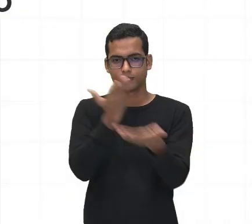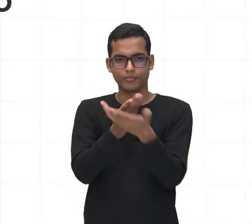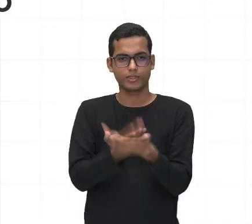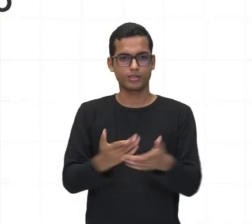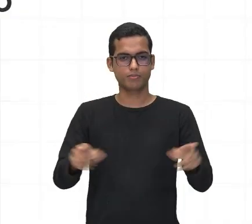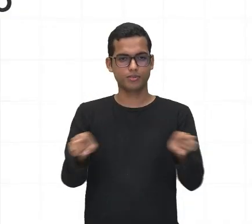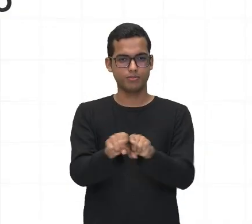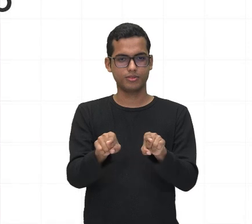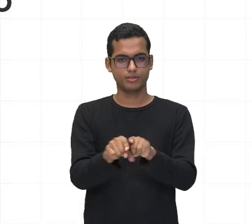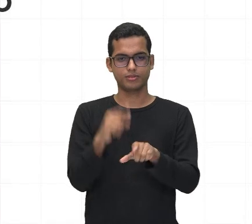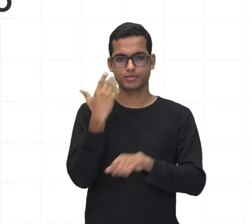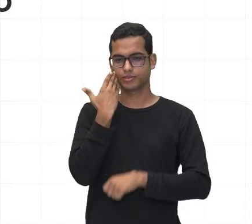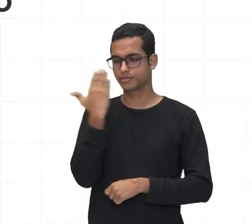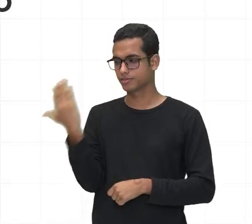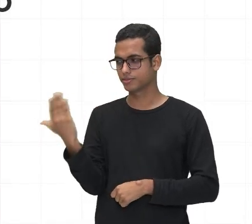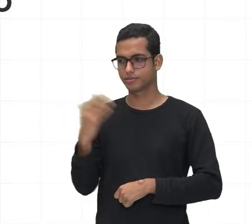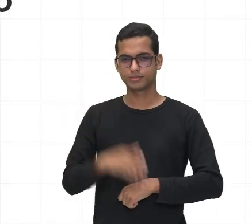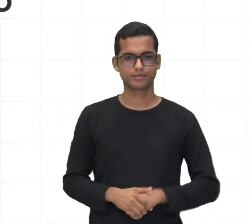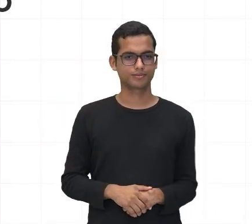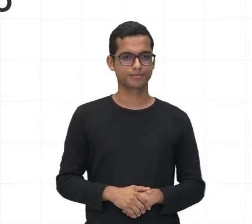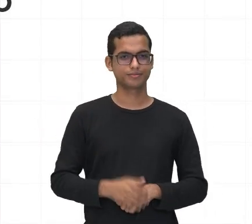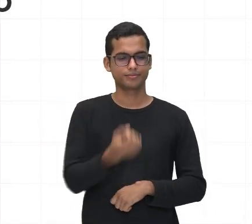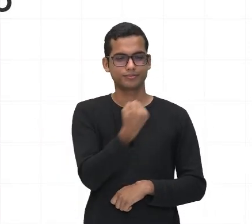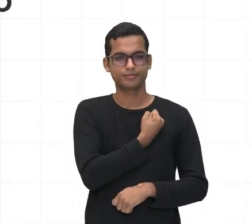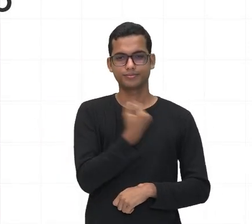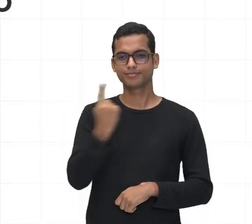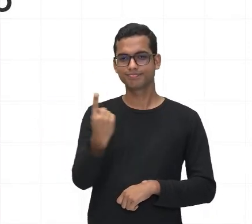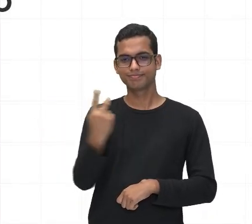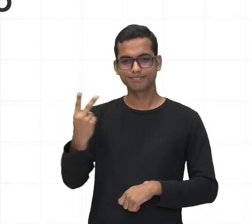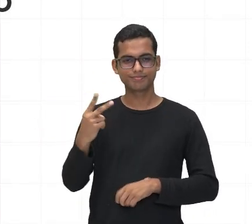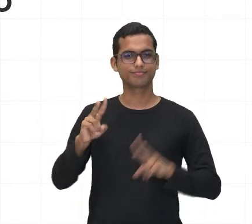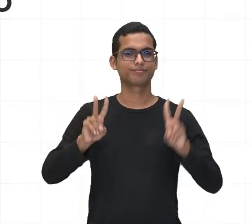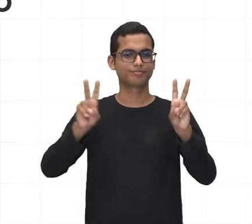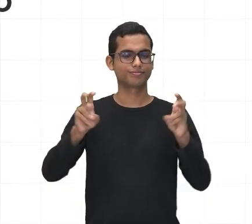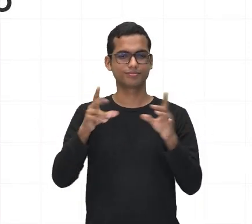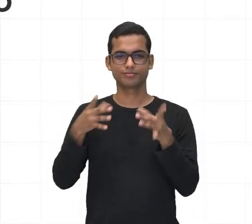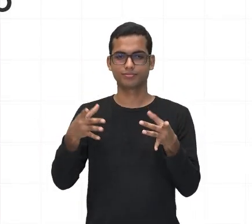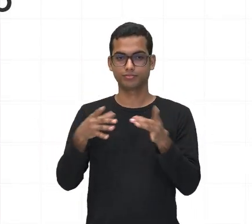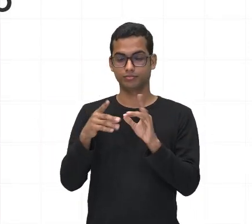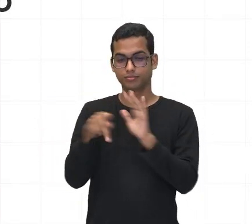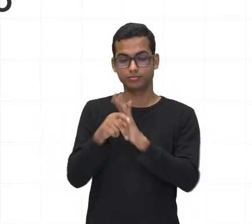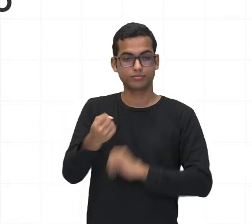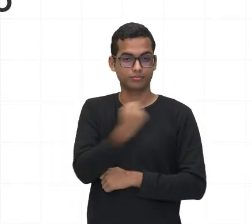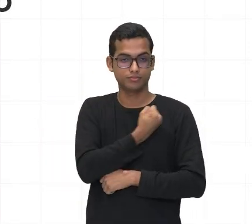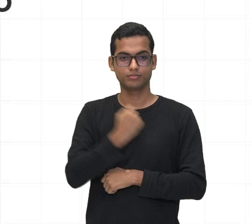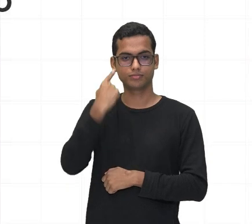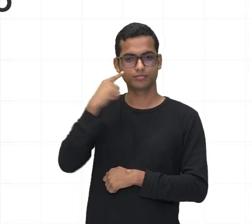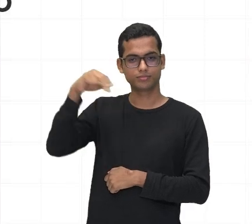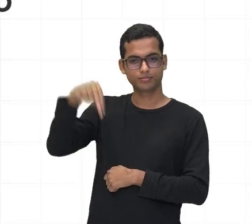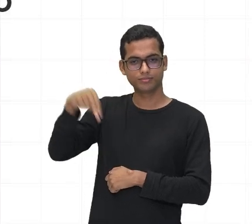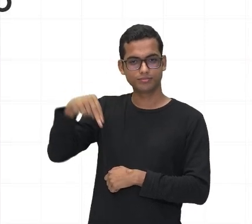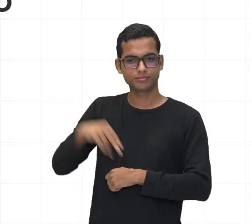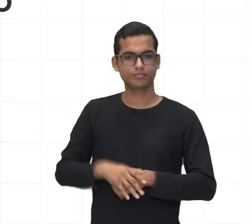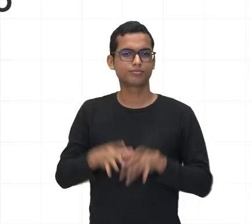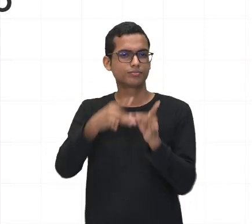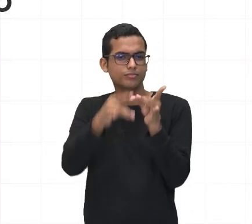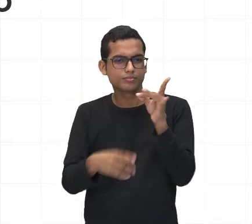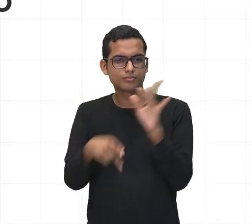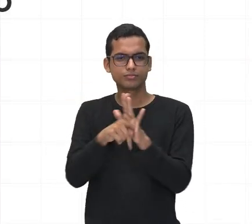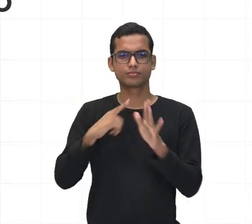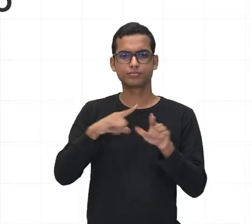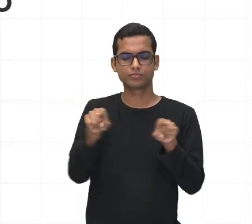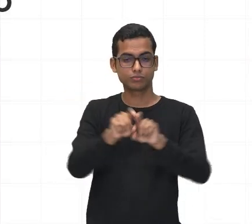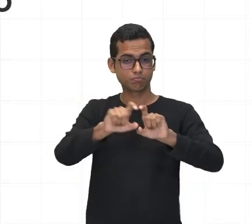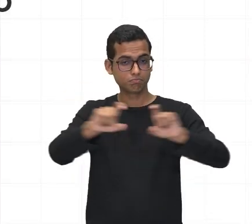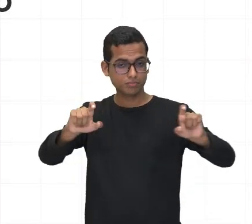acompanha. Aula de número 12, objeto de conhecimento, números naturais, detalhamento, resolução